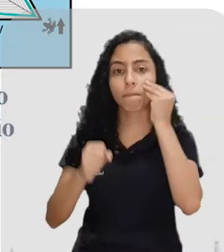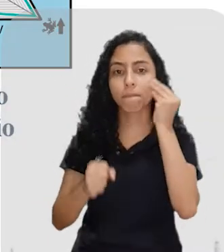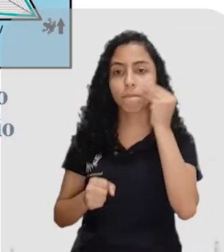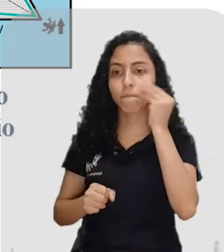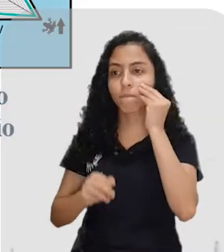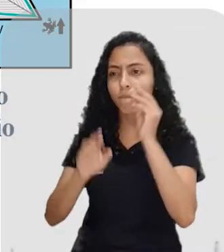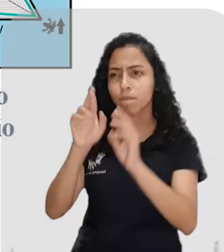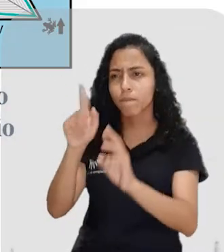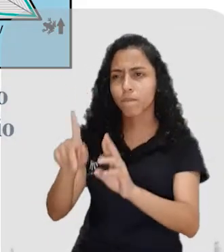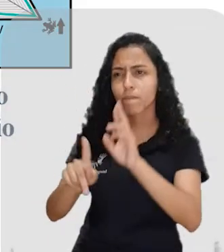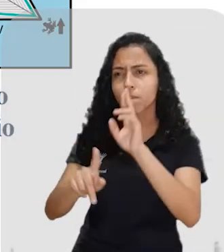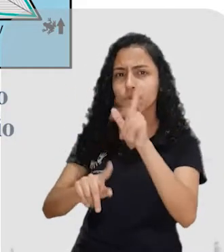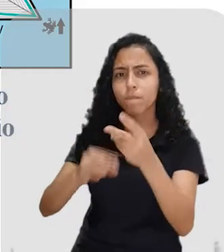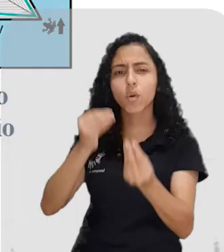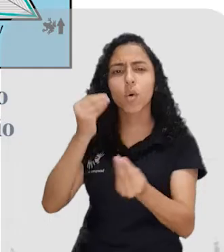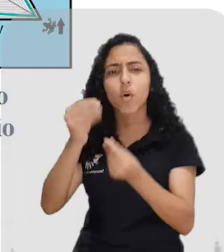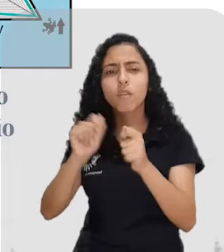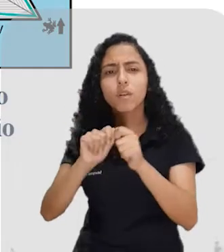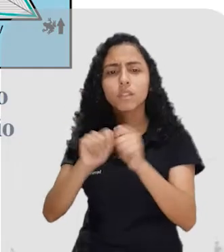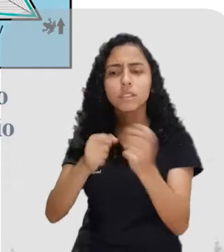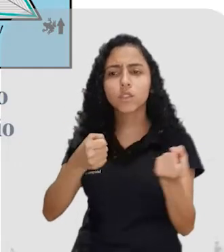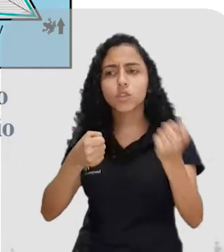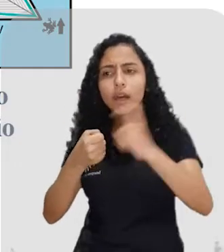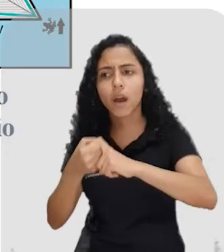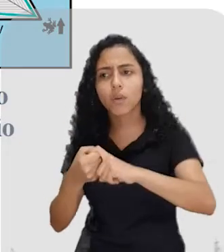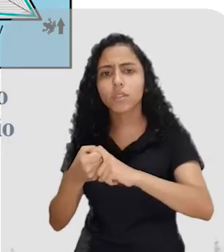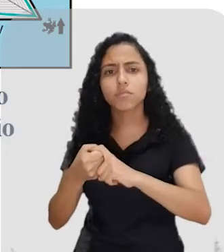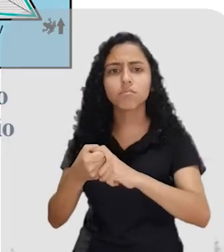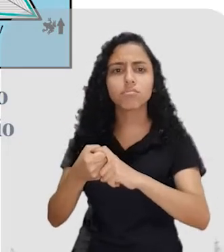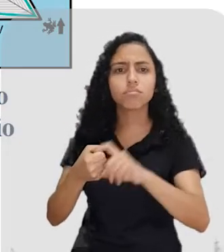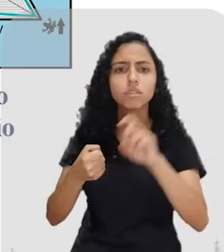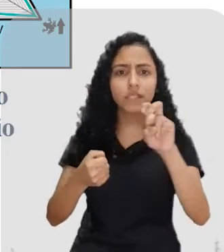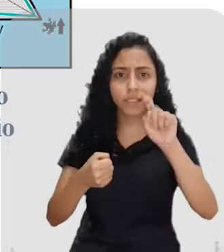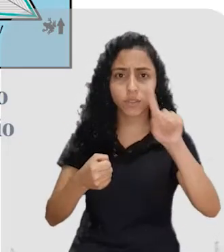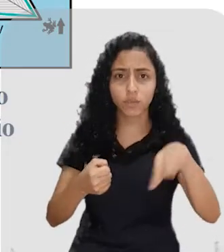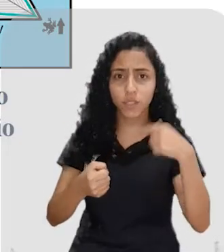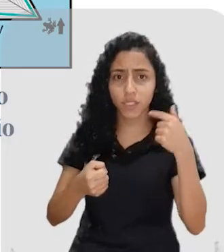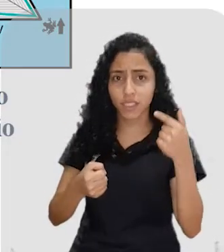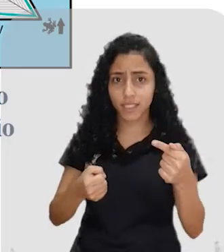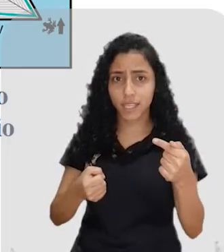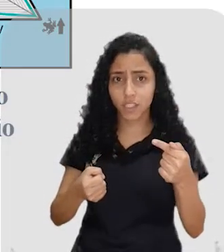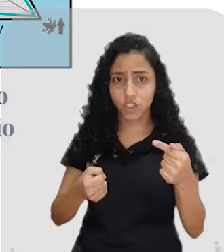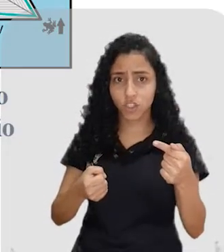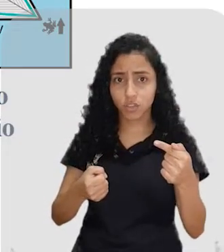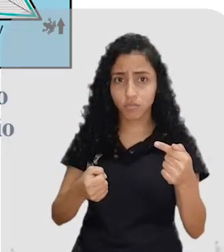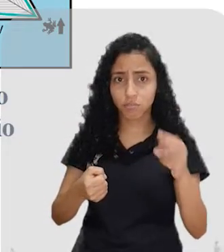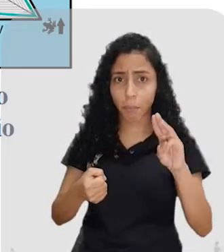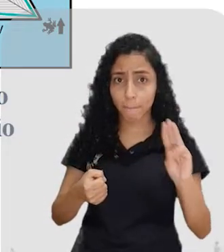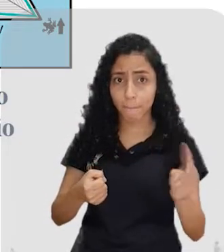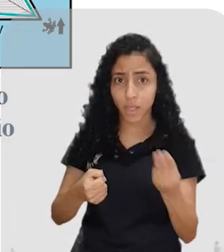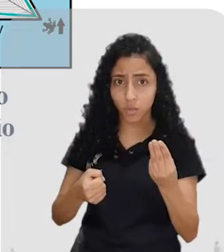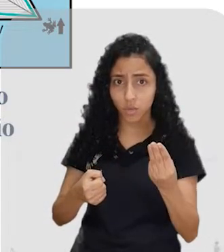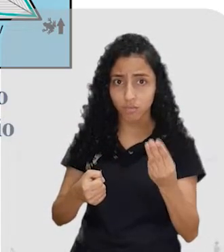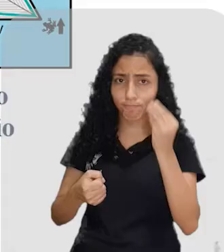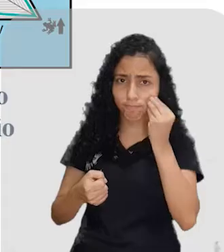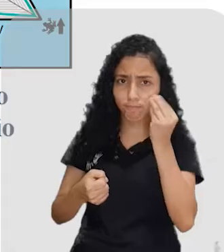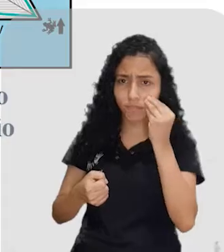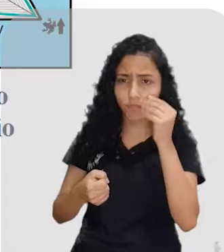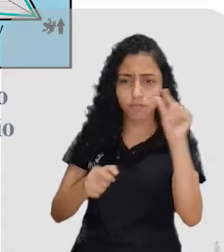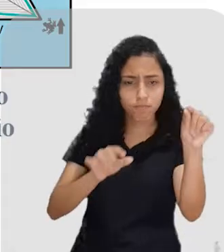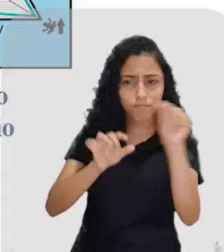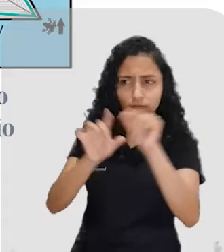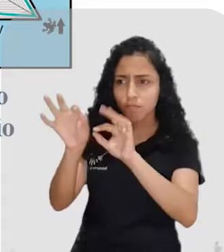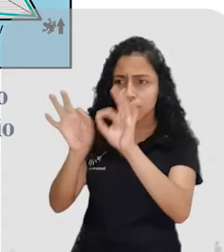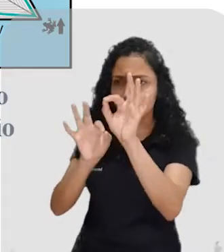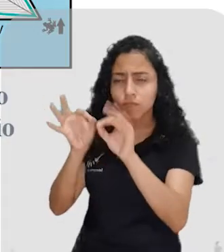e simularam diferentes arranjos de restauração desses 5,7 milhões de hectares. Então, ou seja,